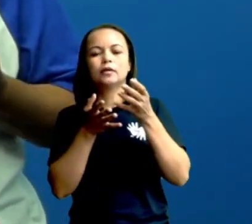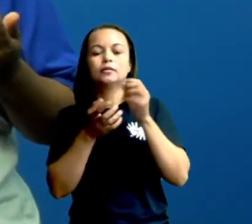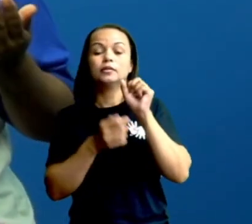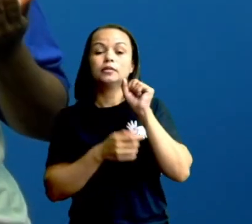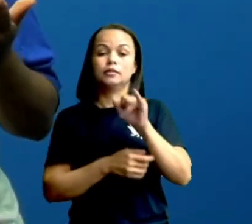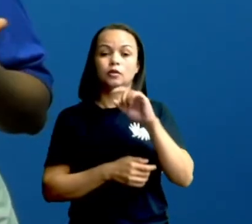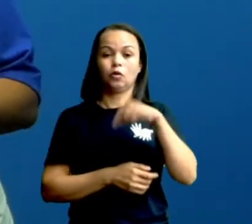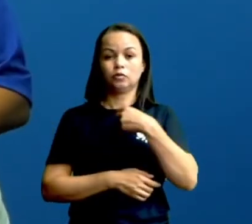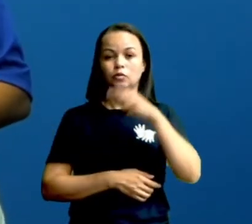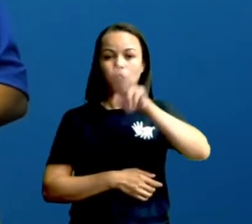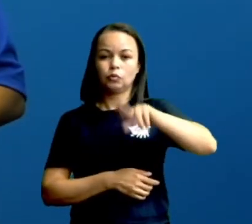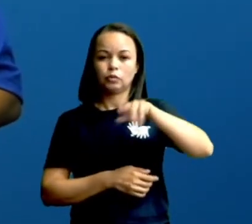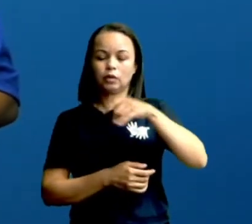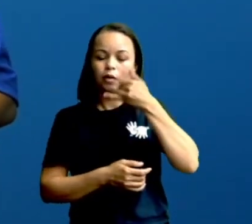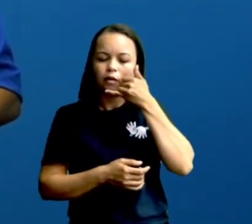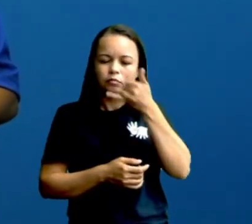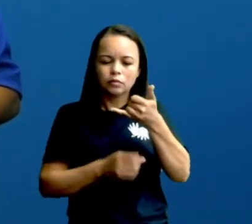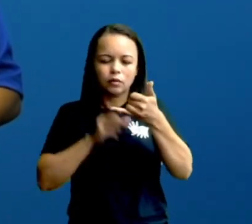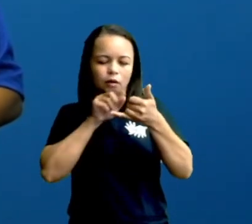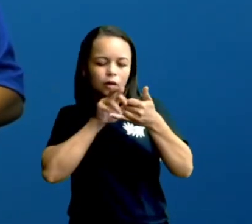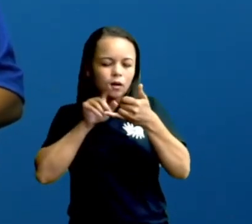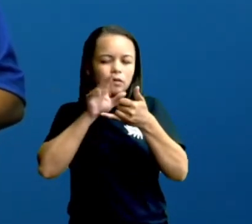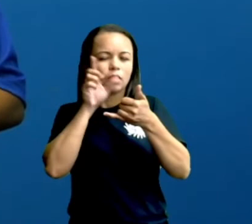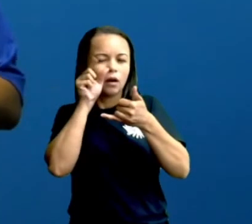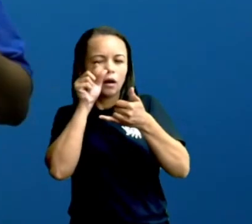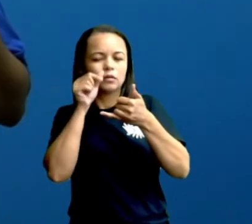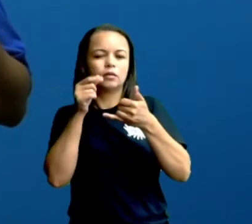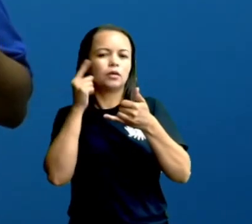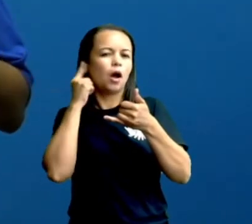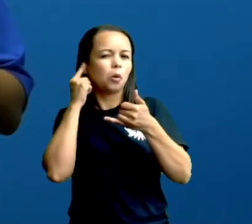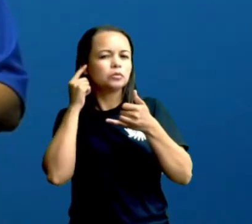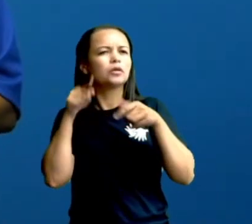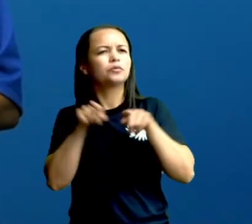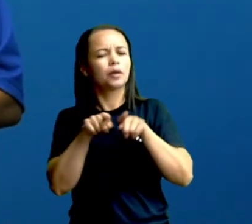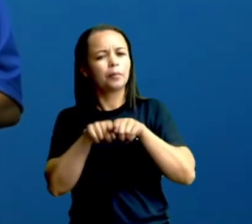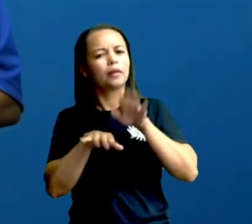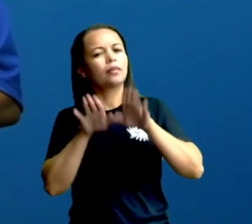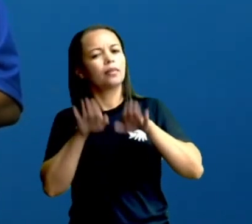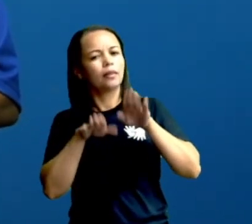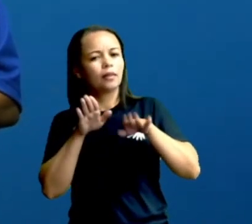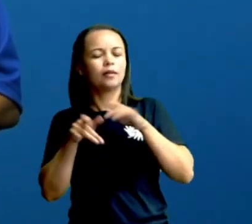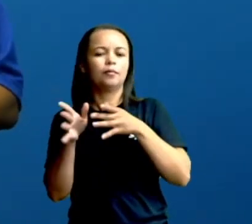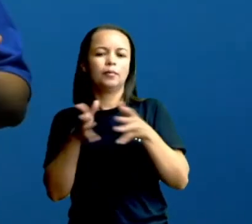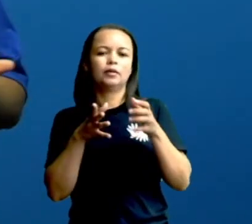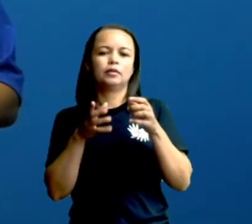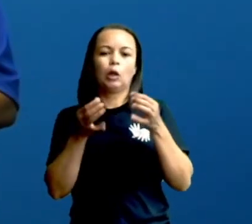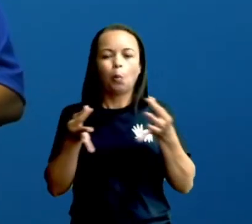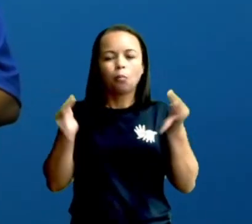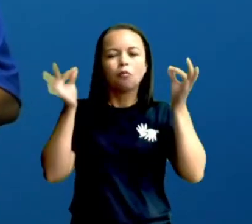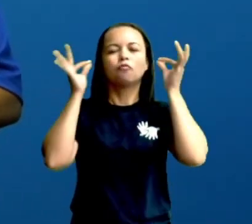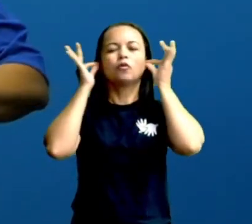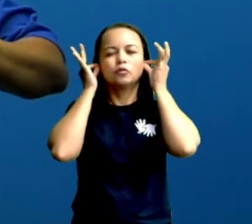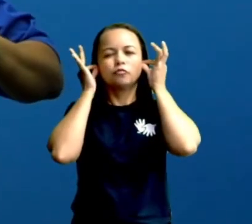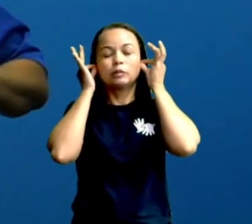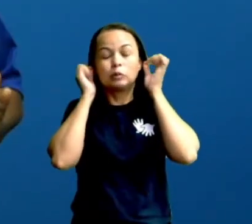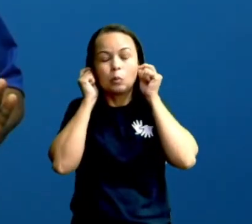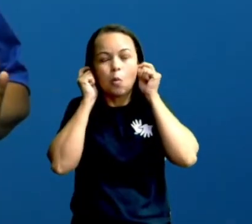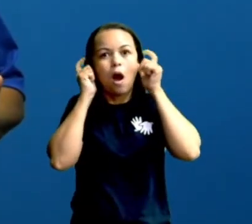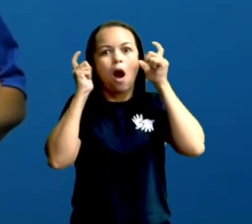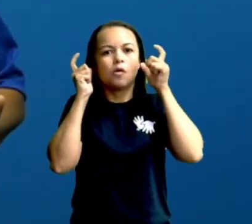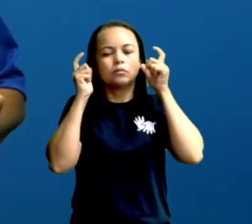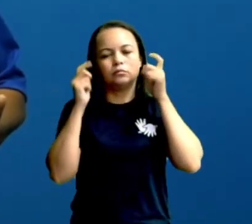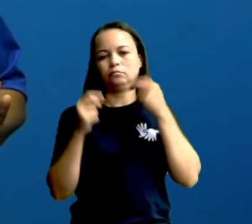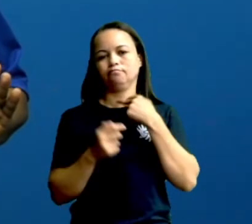aparelhos, a gente pode prejudicar a nossa visão. E a audição também, dependendo se usa fone de ouvido muito alto. Então,